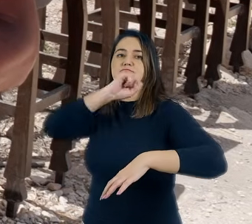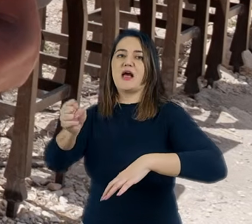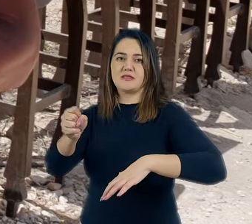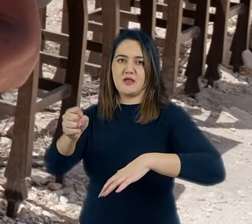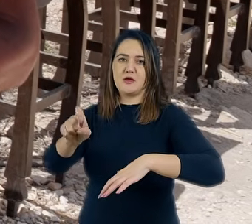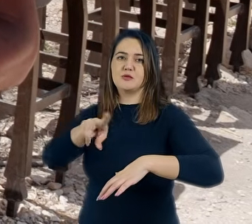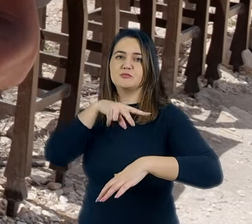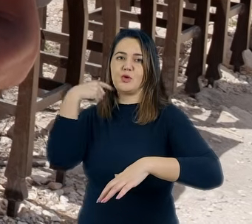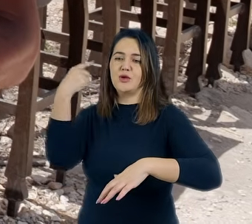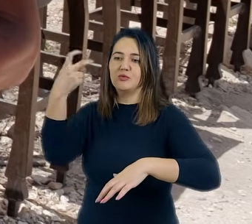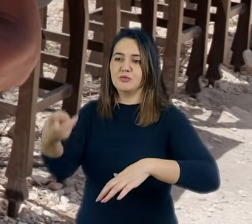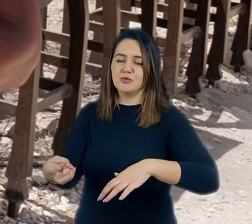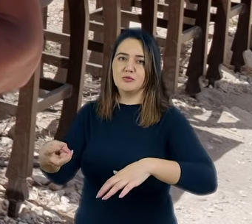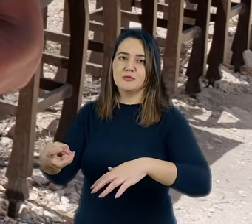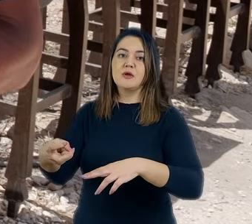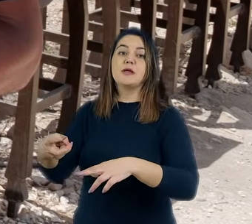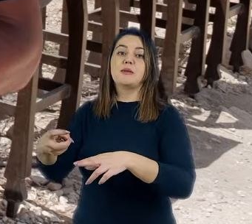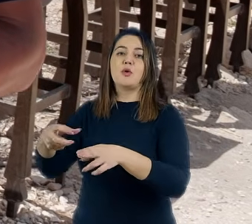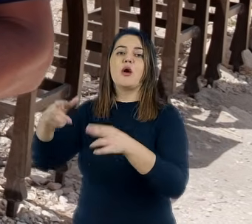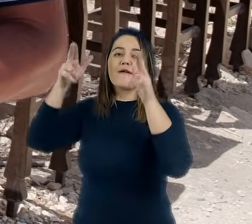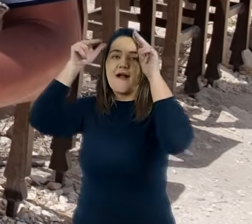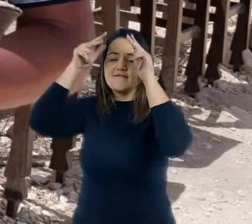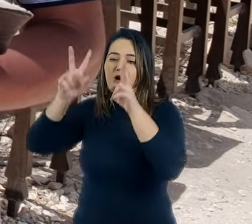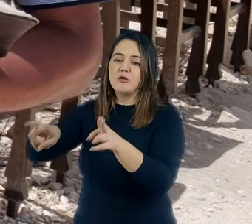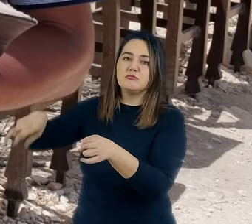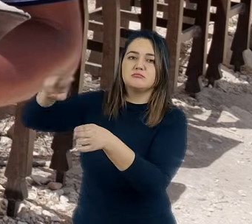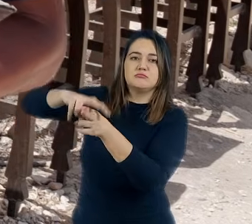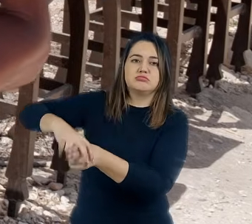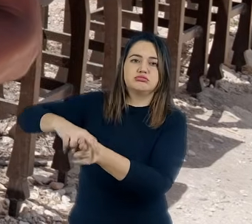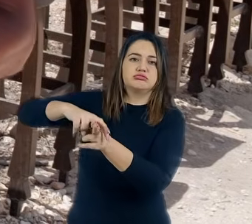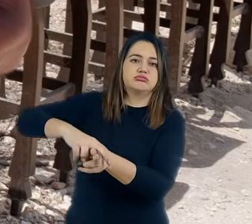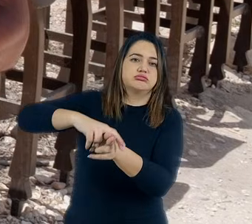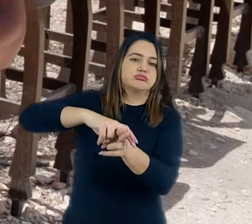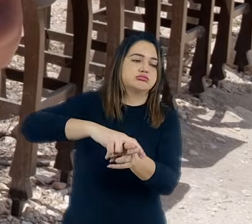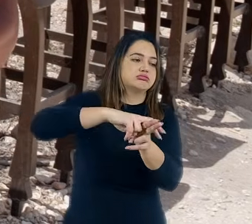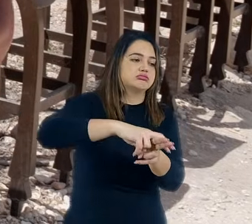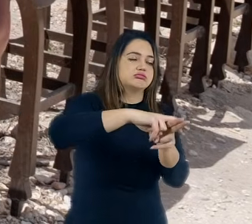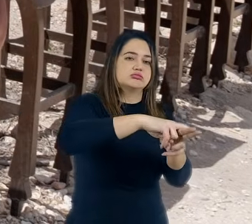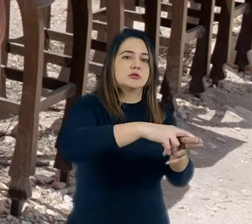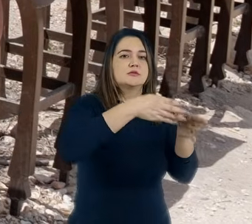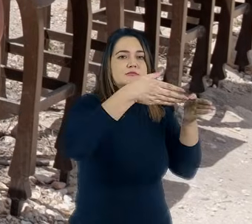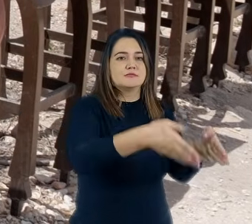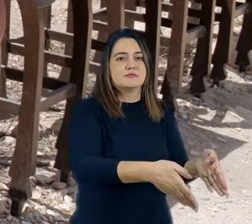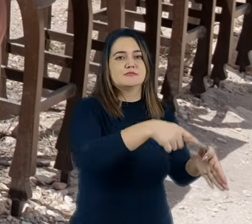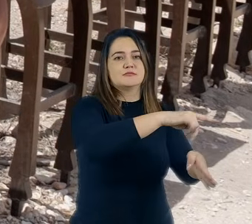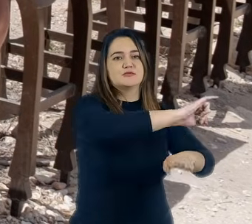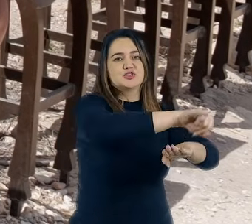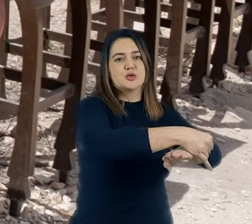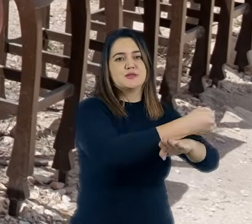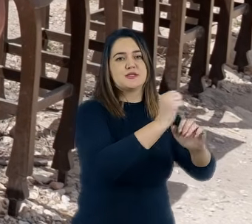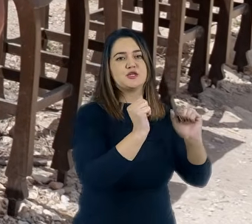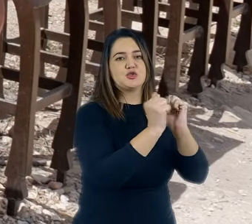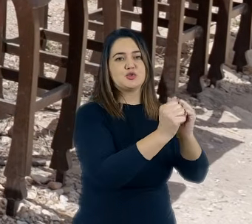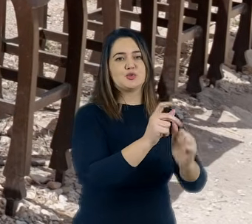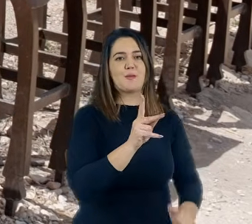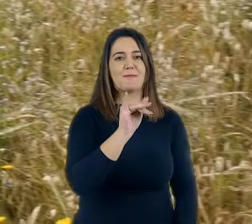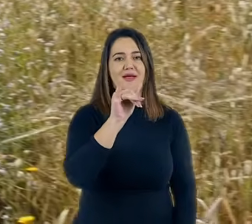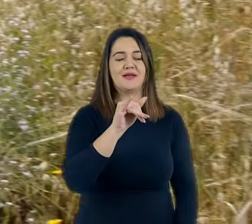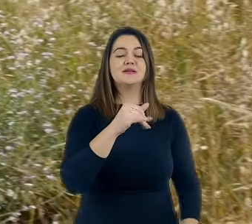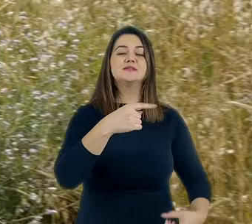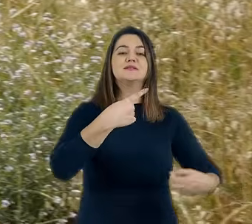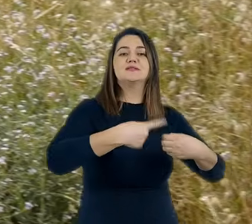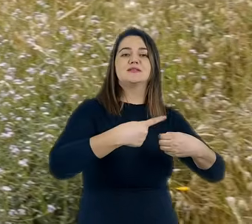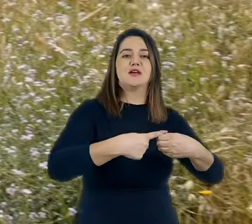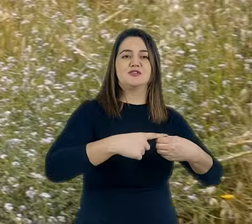mataram. Trouxeram-no sobre cavalos e o sepultaram em Jerusalém, junto a seus pais, na cidade de Davi.